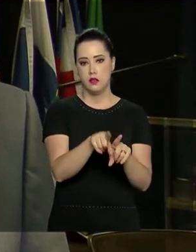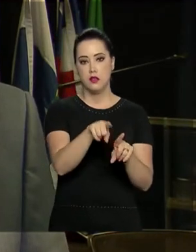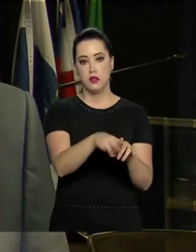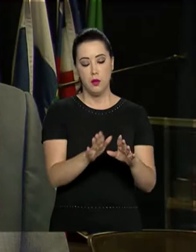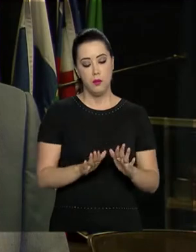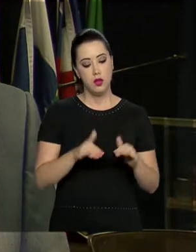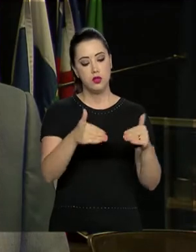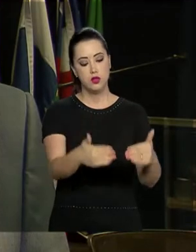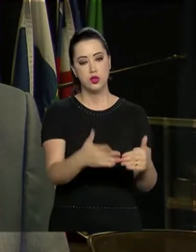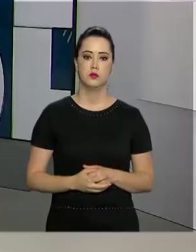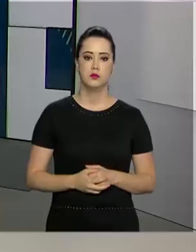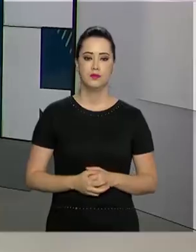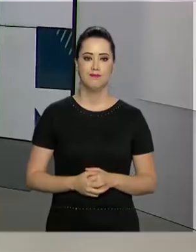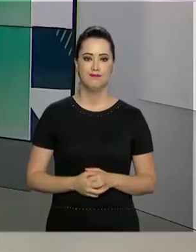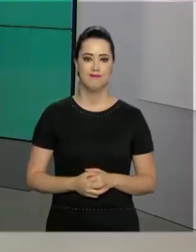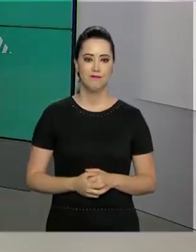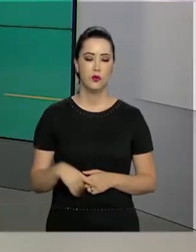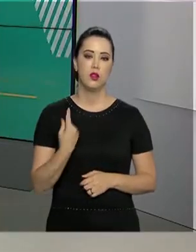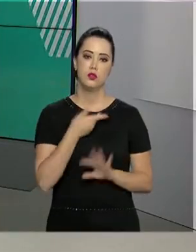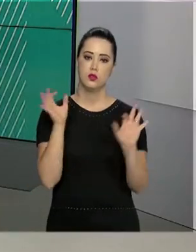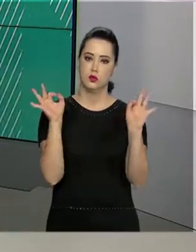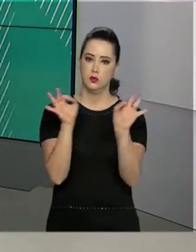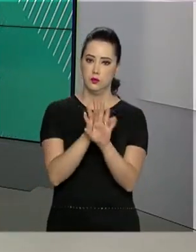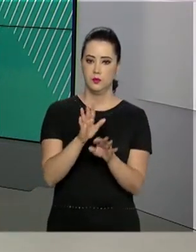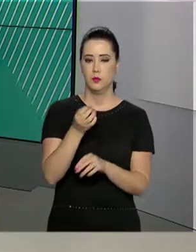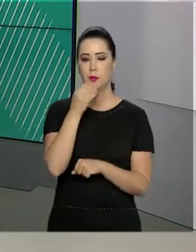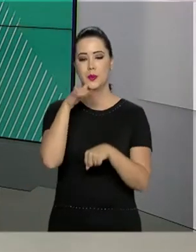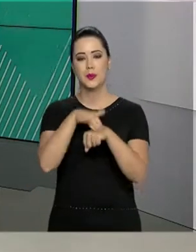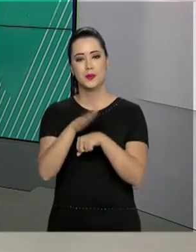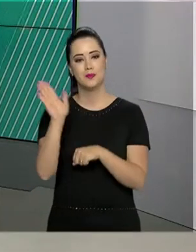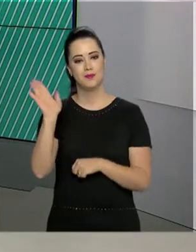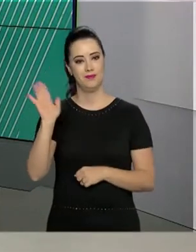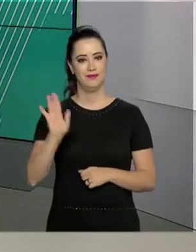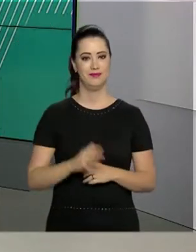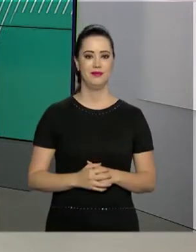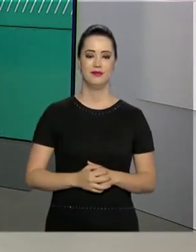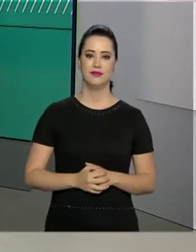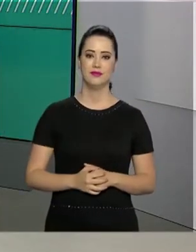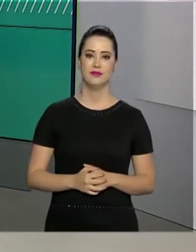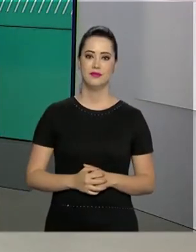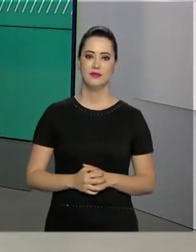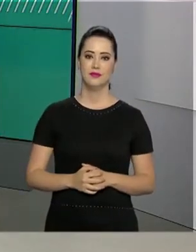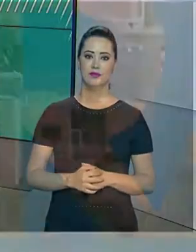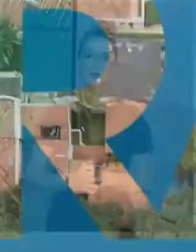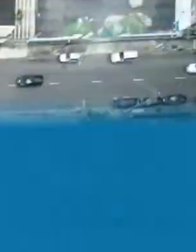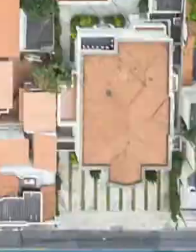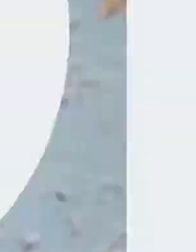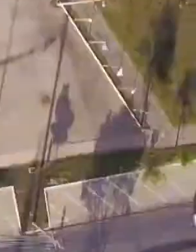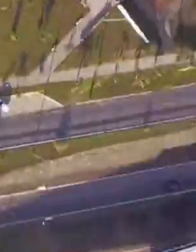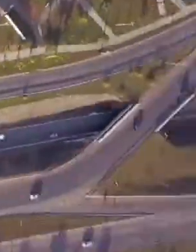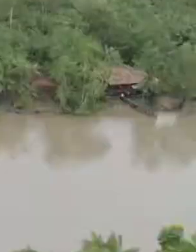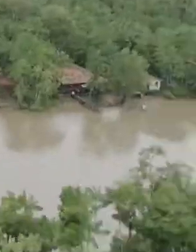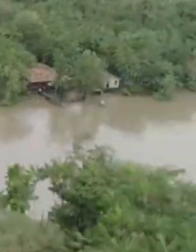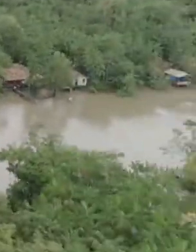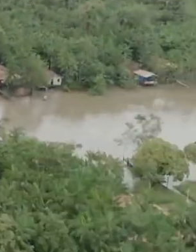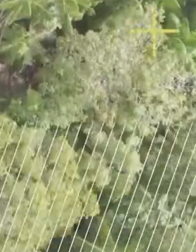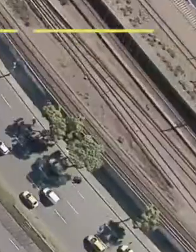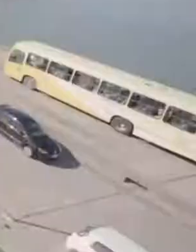diminuir a oferta de droga na rua. A gente fica por aqui. Uma boa noite para você e até amanhã. A gente